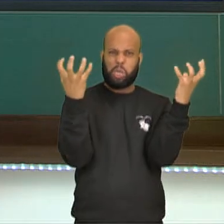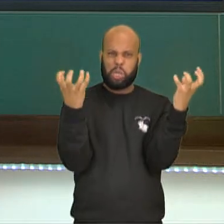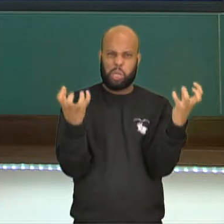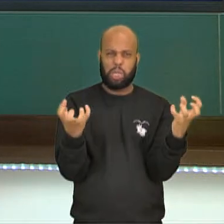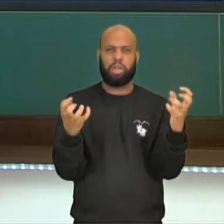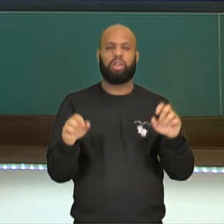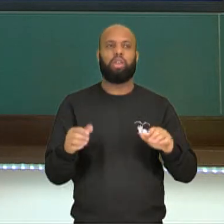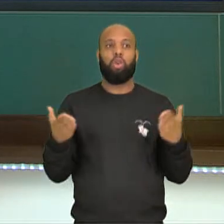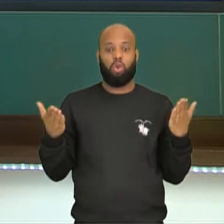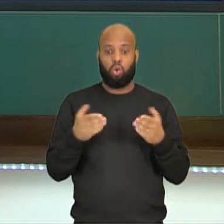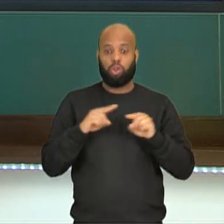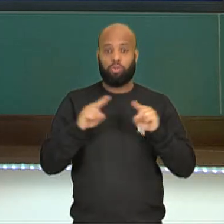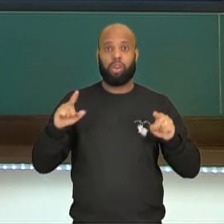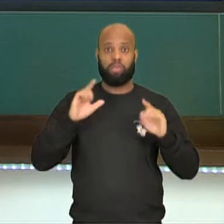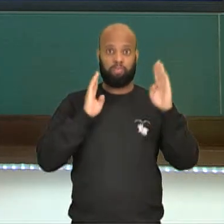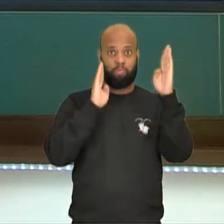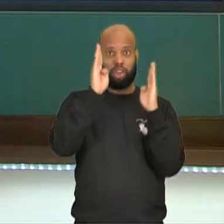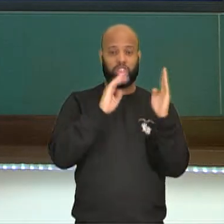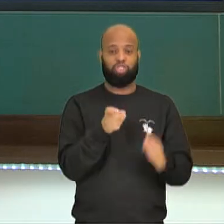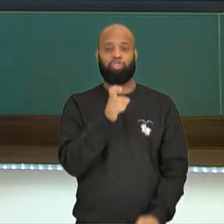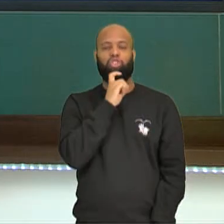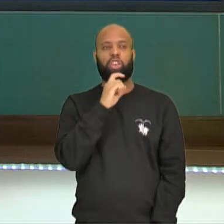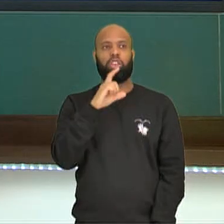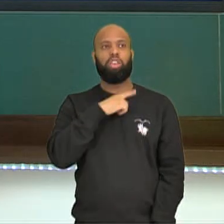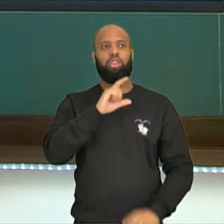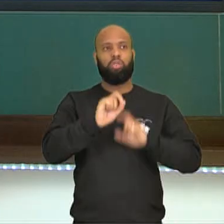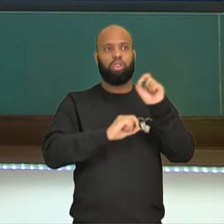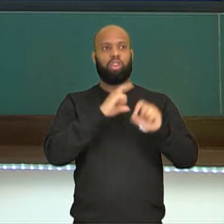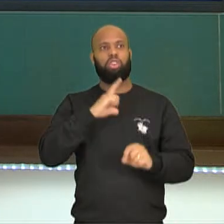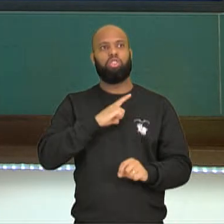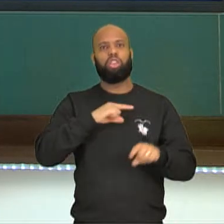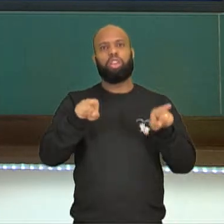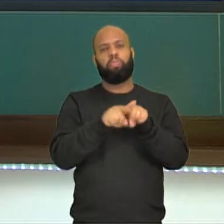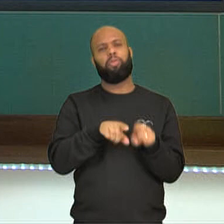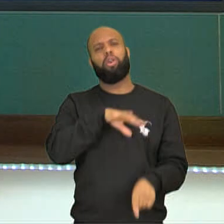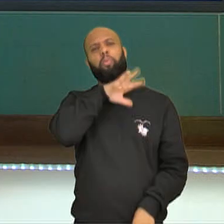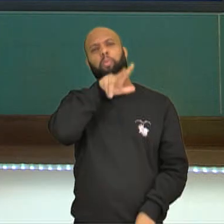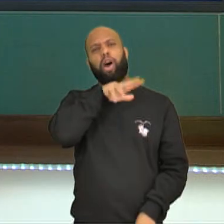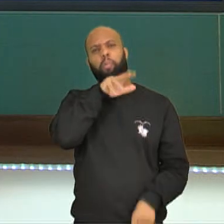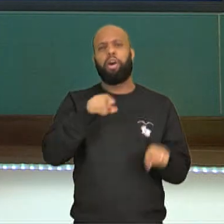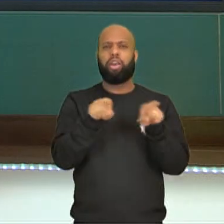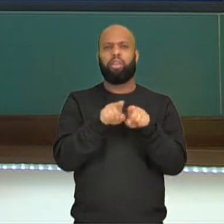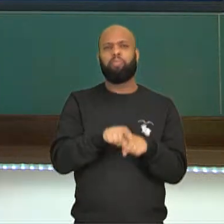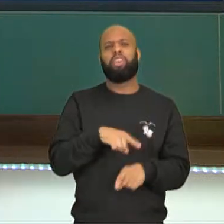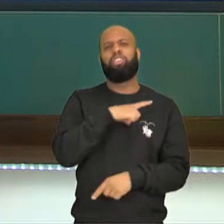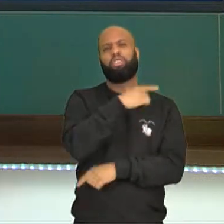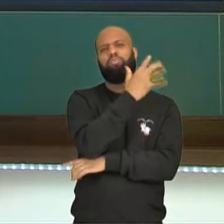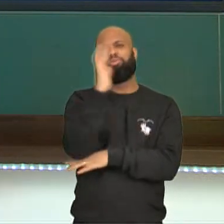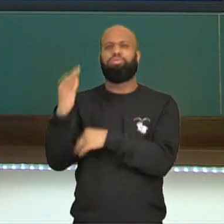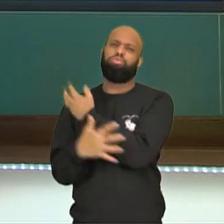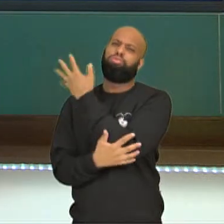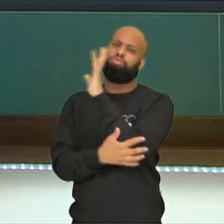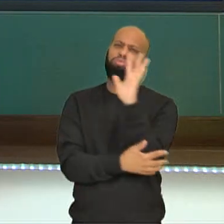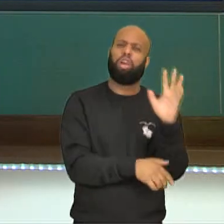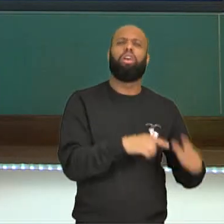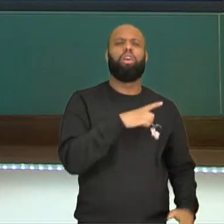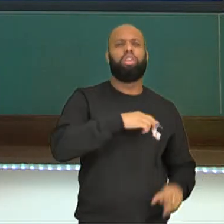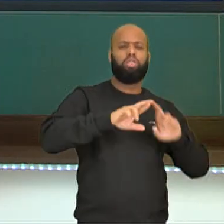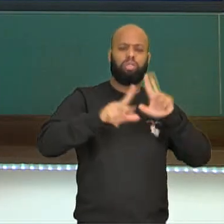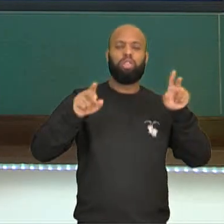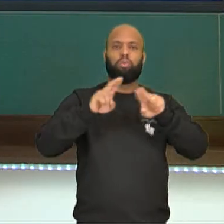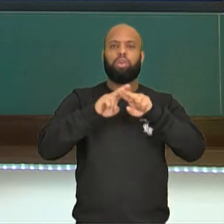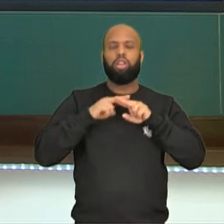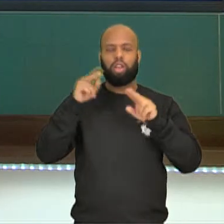hoje, mas no período glacial, nossa, tinha uma mega fauna ali, flora, uma mata muito rica, e por